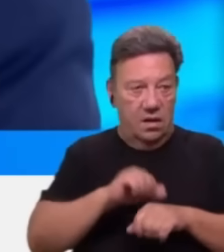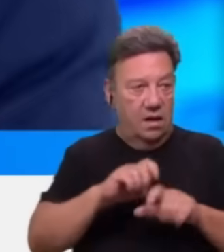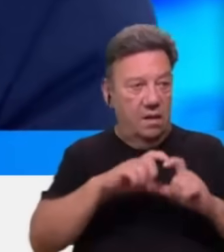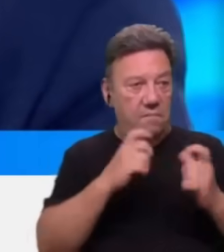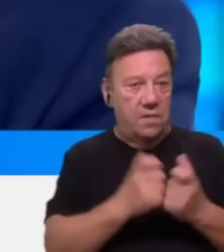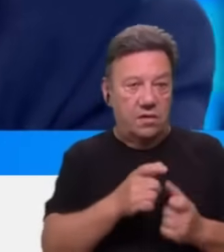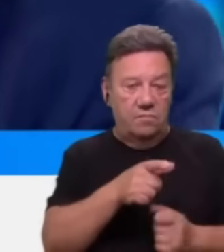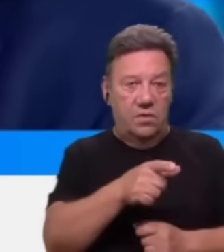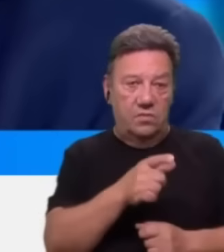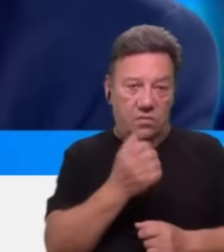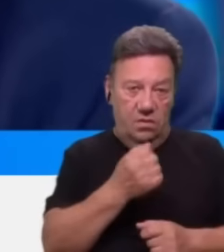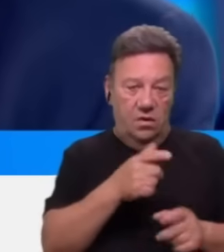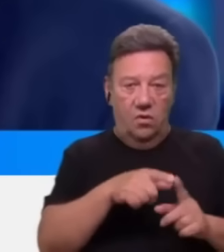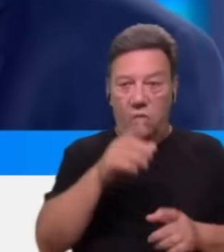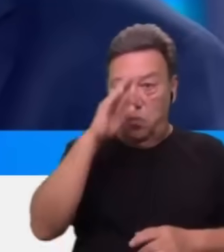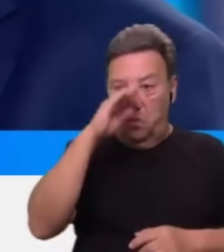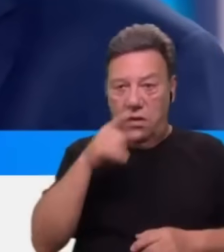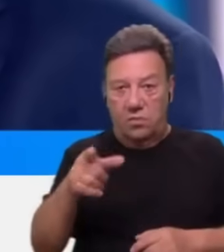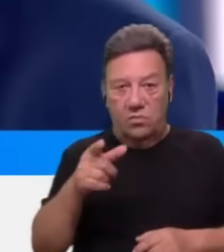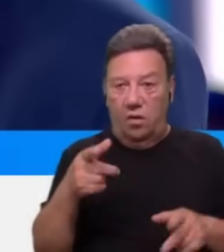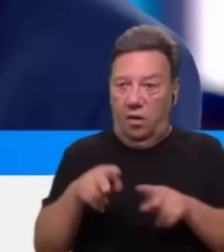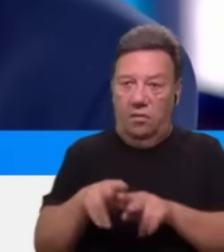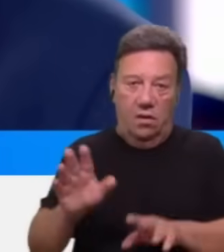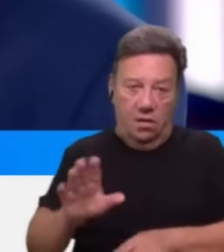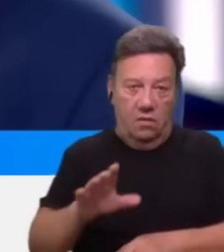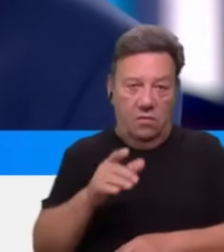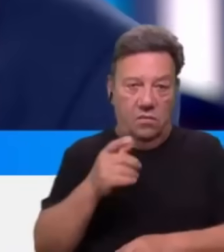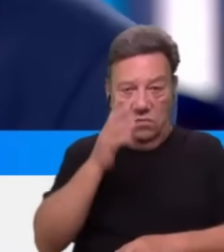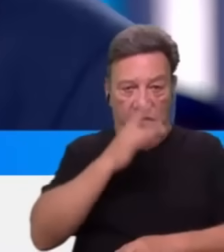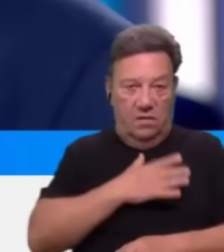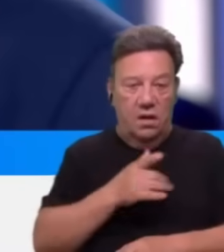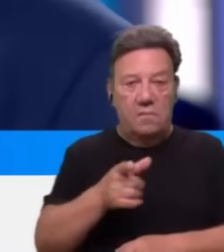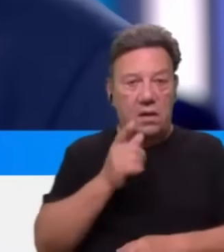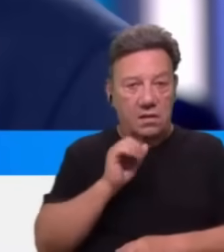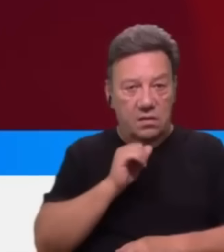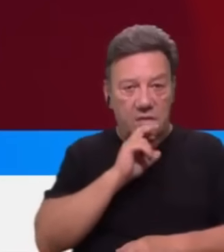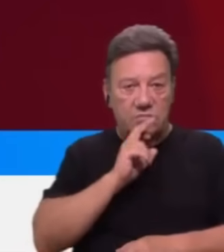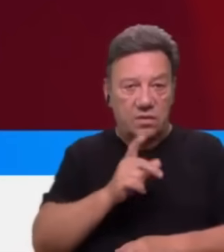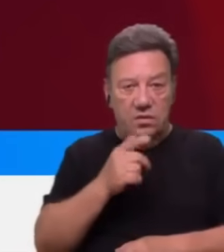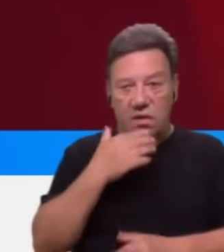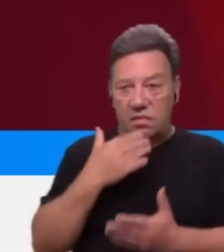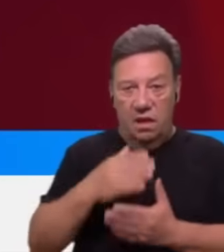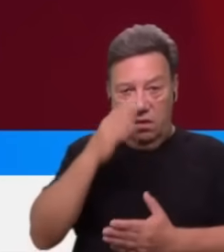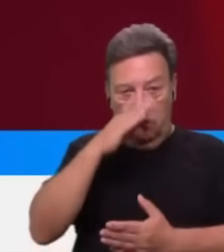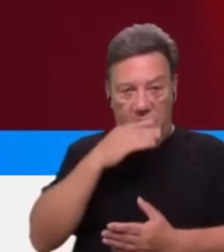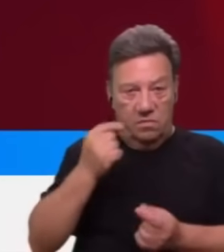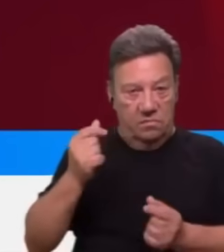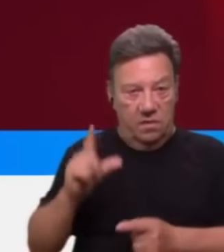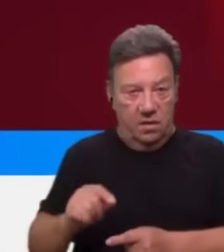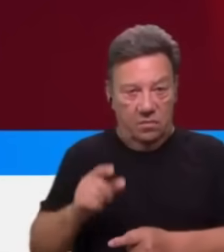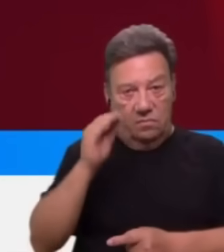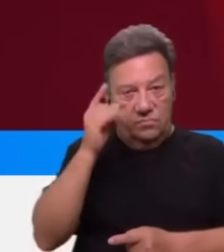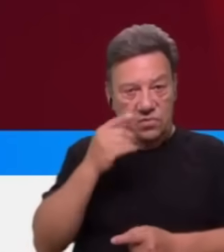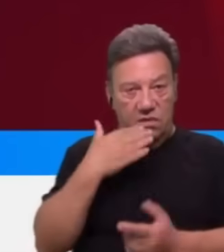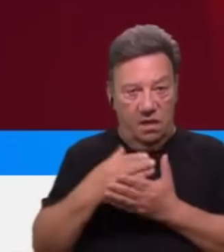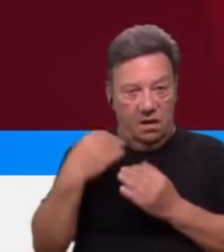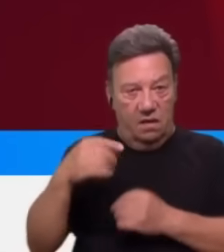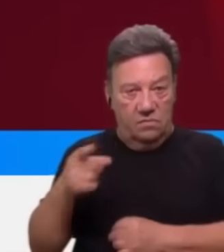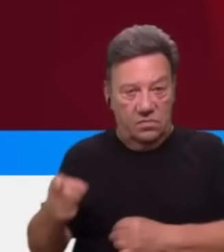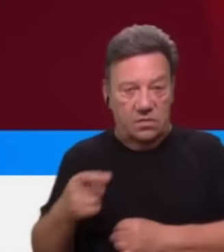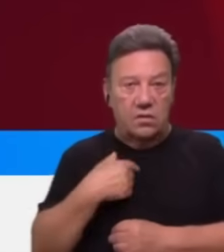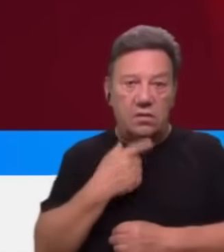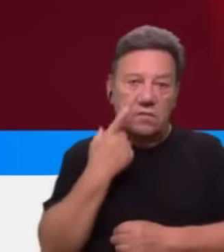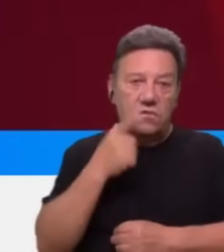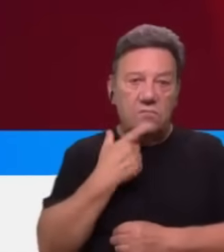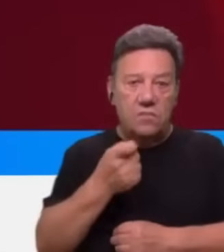não será partilhado não é isso que o governo quer para a expulsão passa por atribuir quartos mais baratos por exemplo para um professor exatamente e